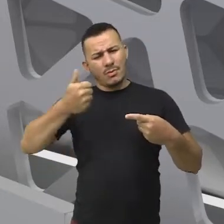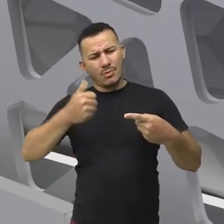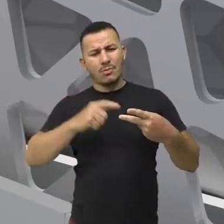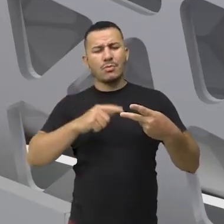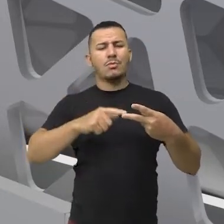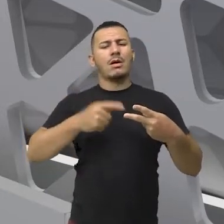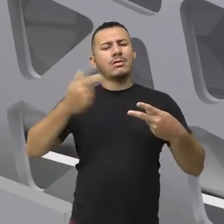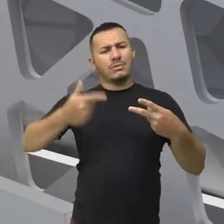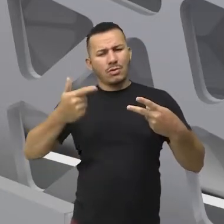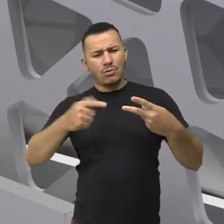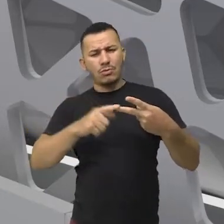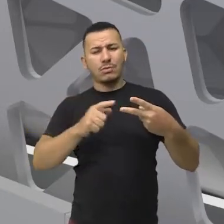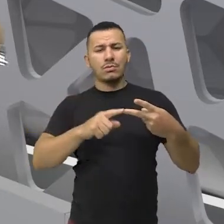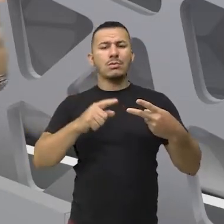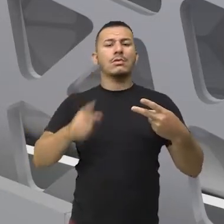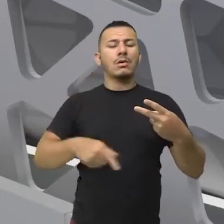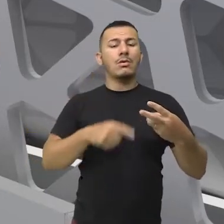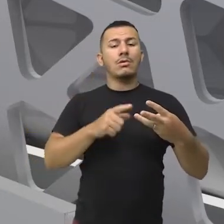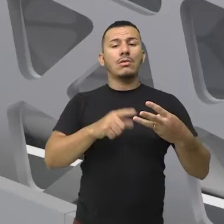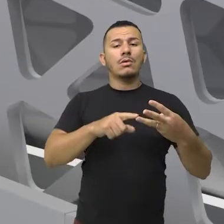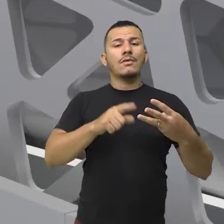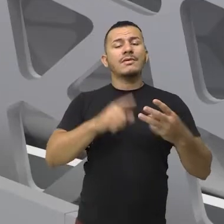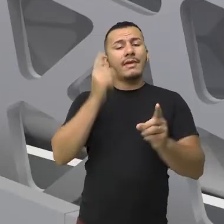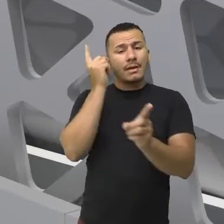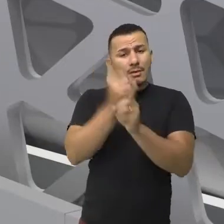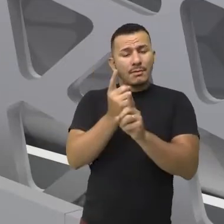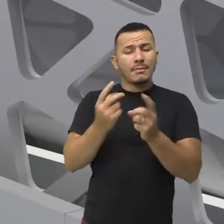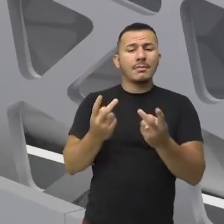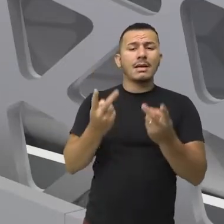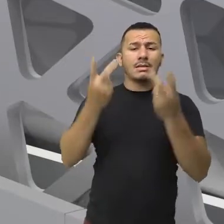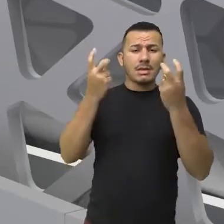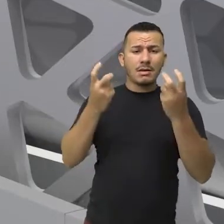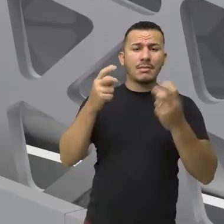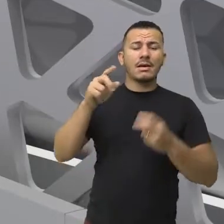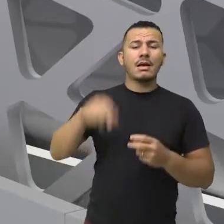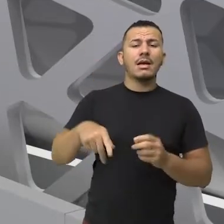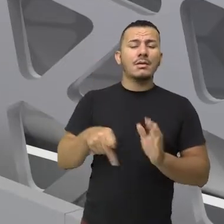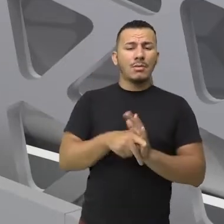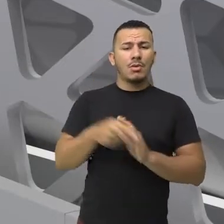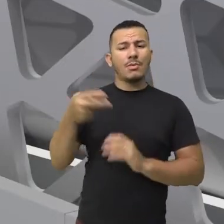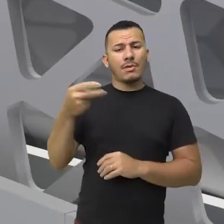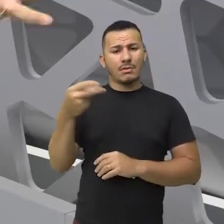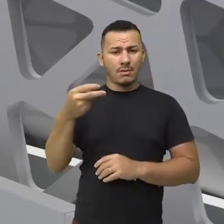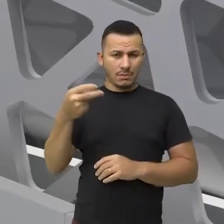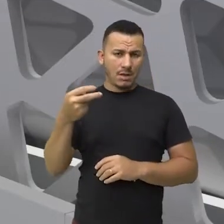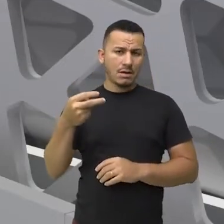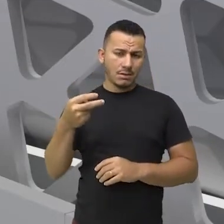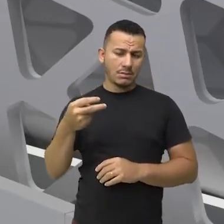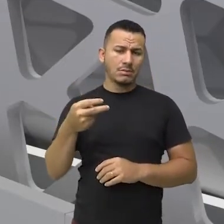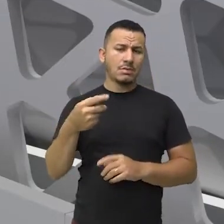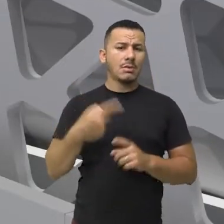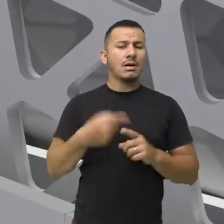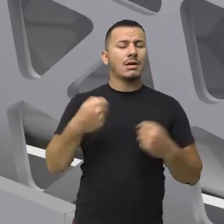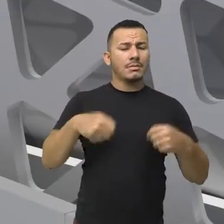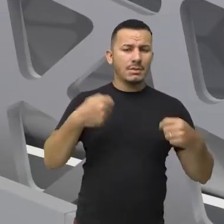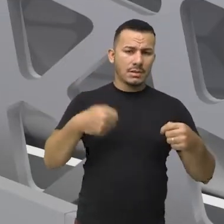que o que vai nos levar a essas identificações é a igualdade, né? Porque